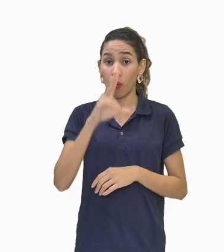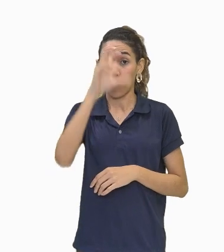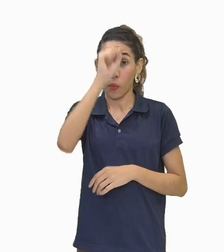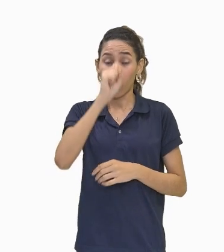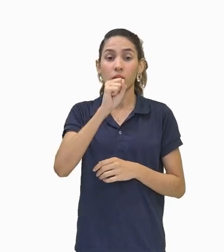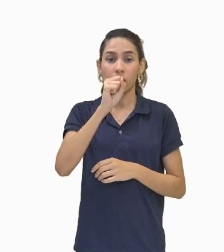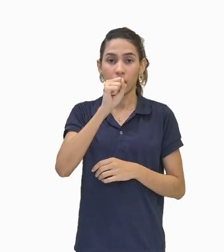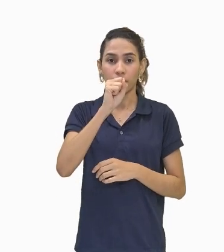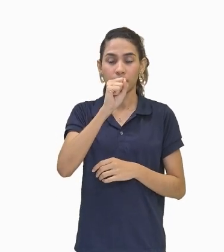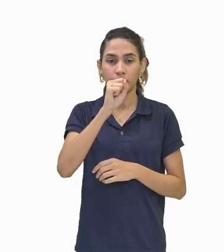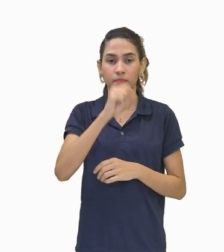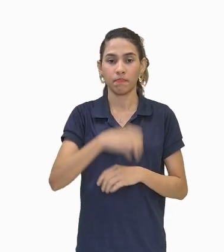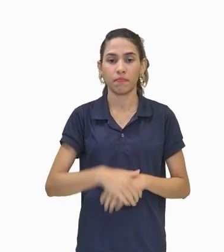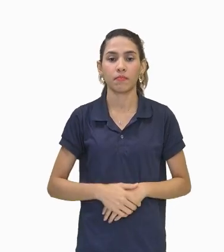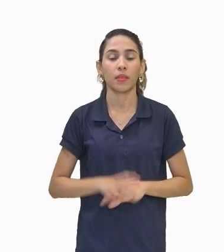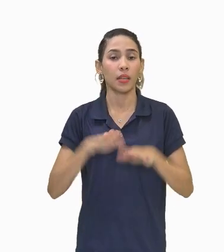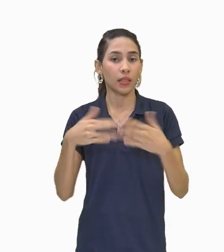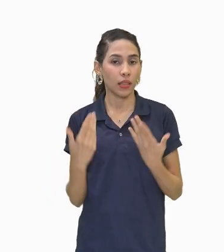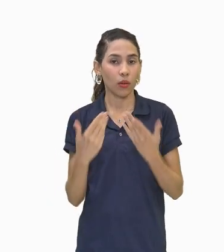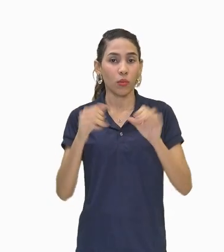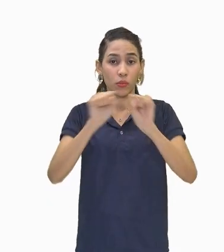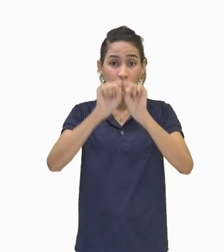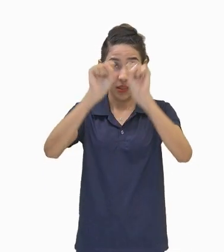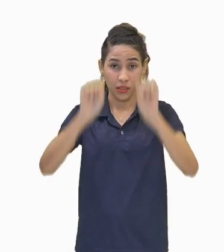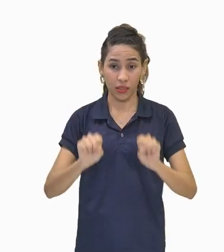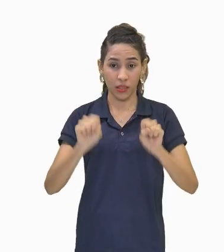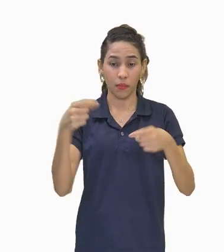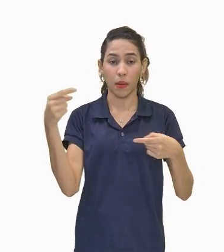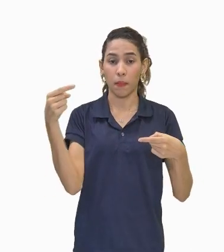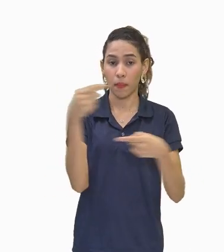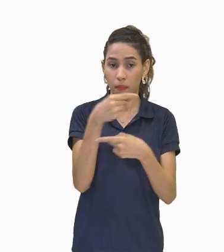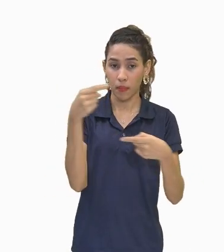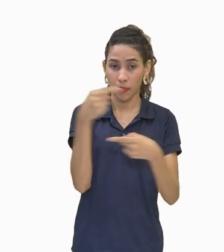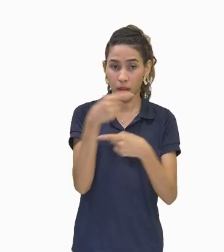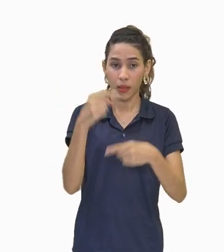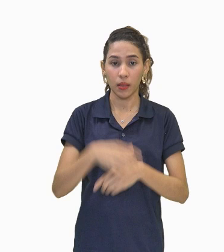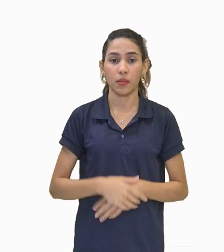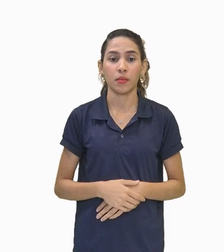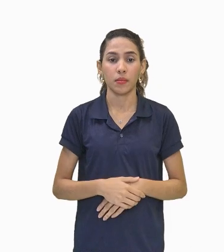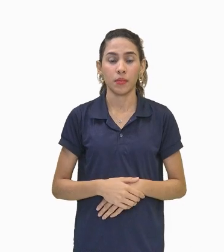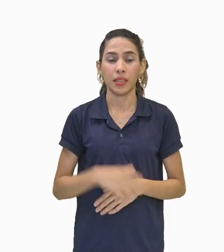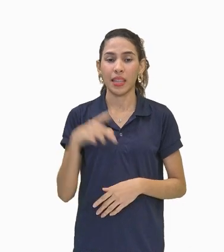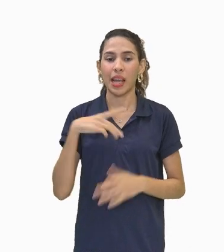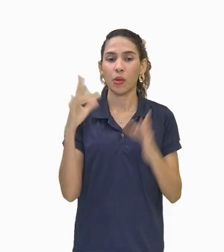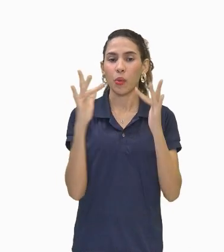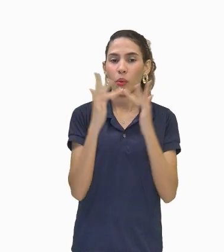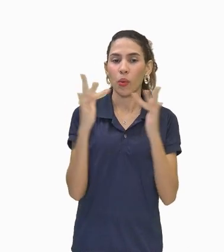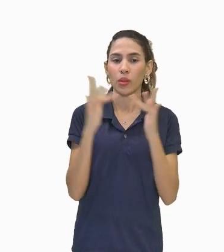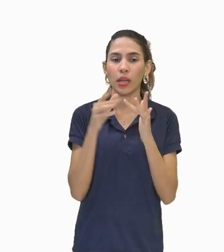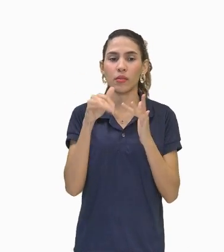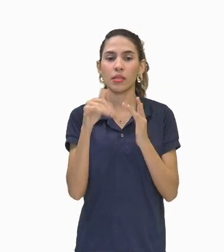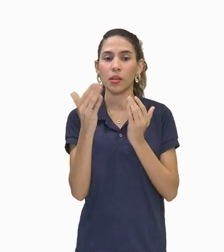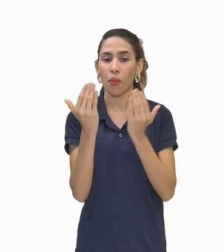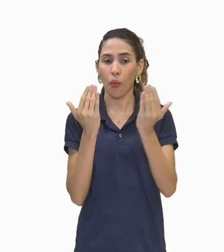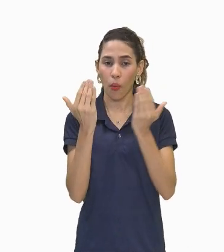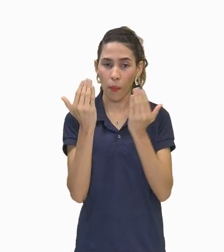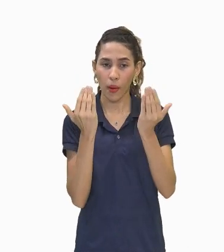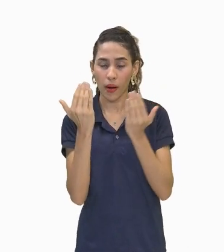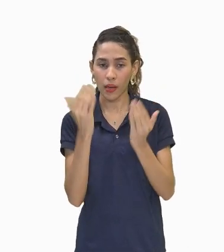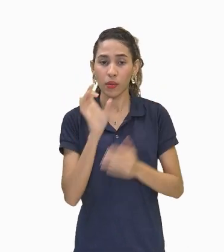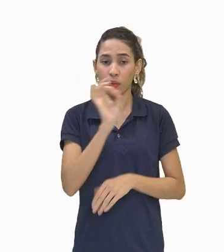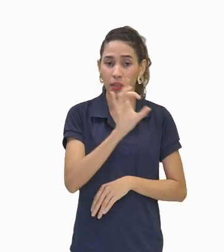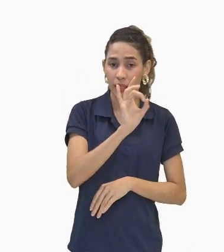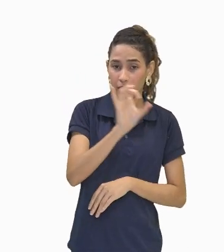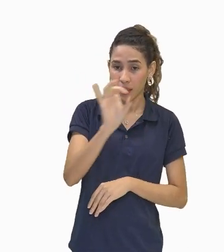pelo circuito, comparando ao que cada componente individual suportaria